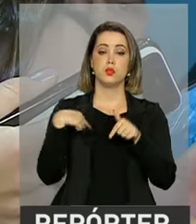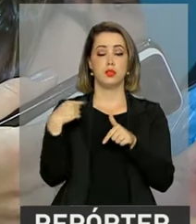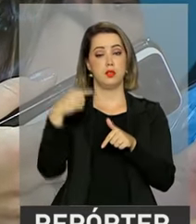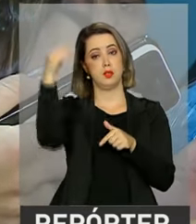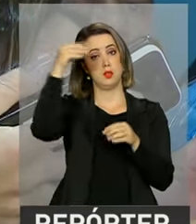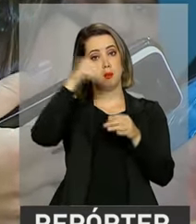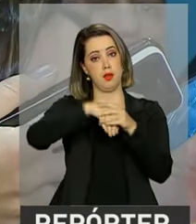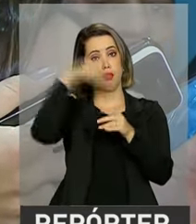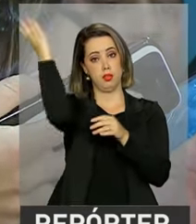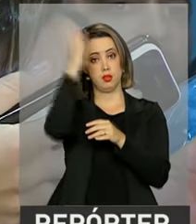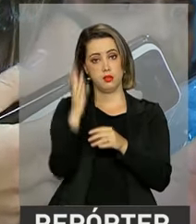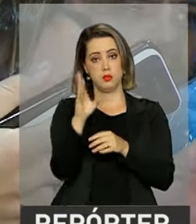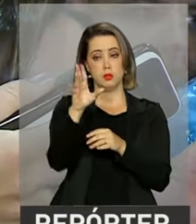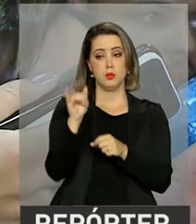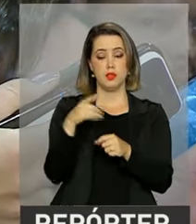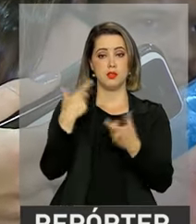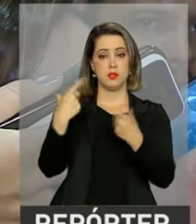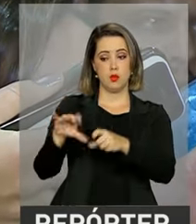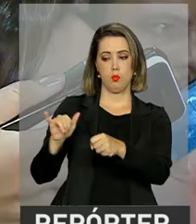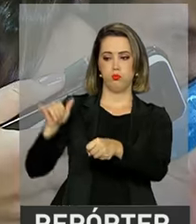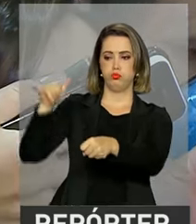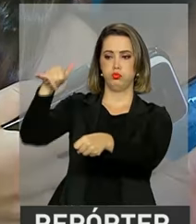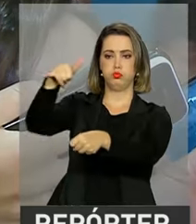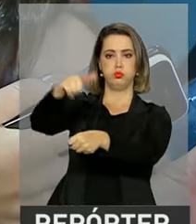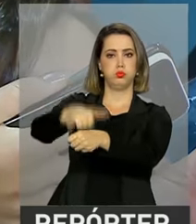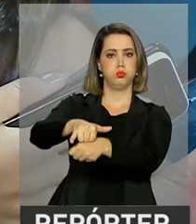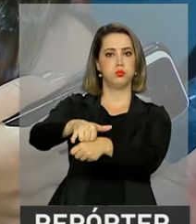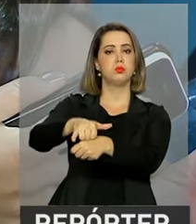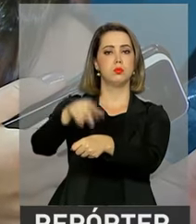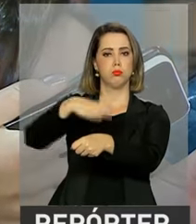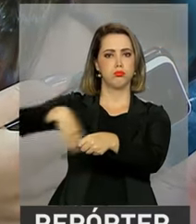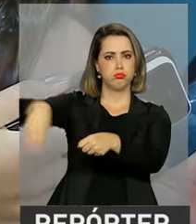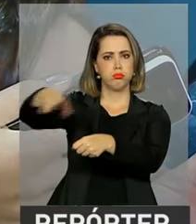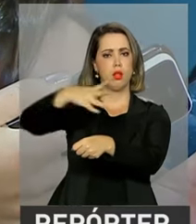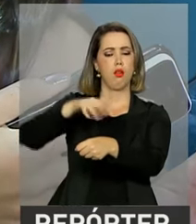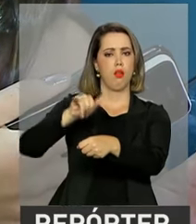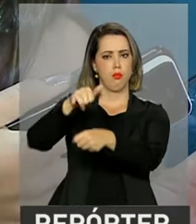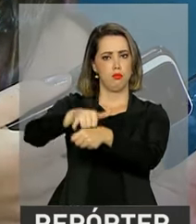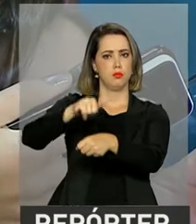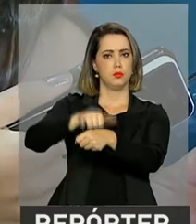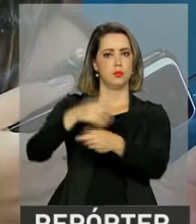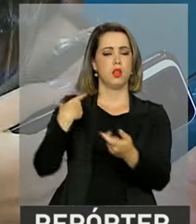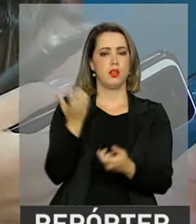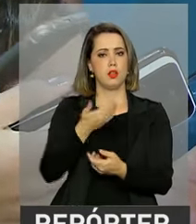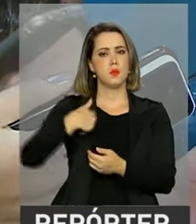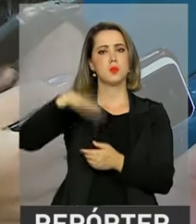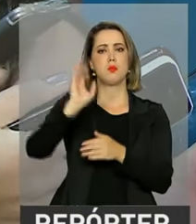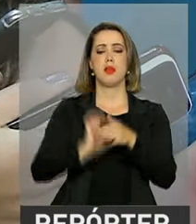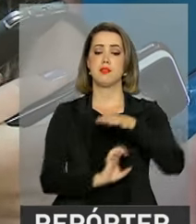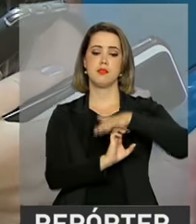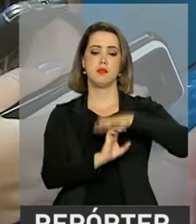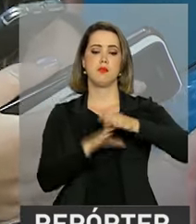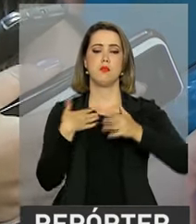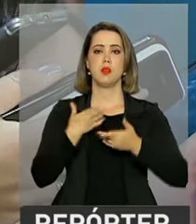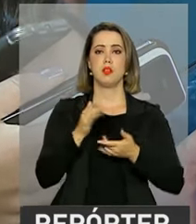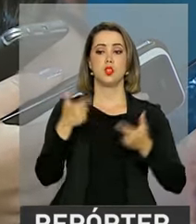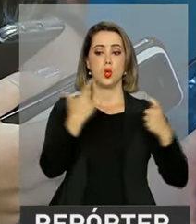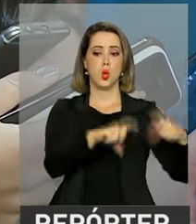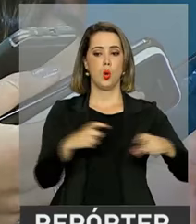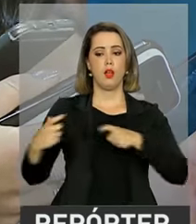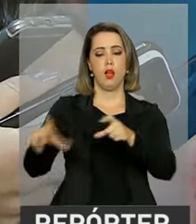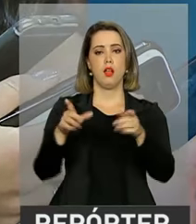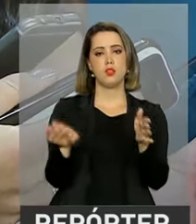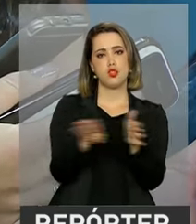de aviação civil nós queremos mais empresas operando nós queremos mais competividade melhores preços mais rotas mais